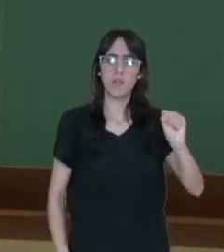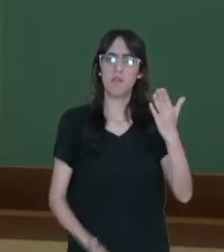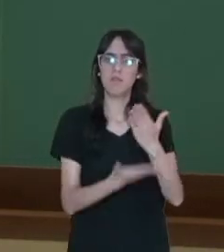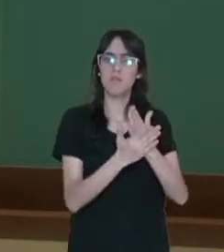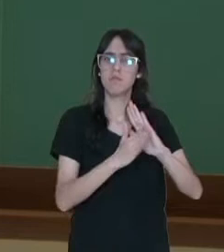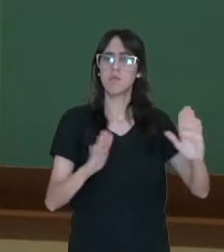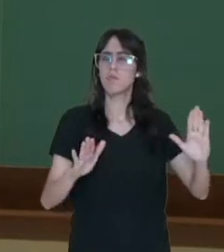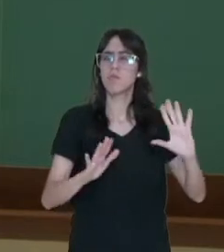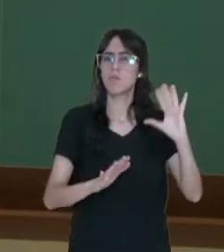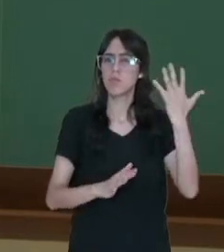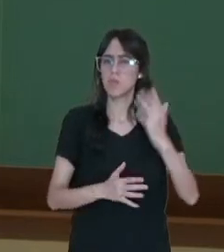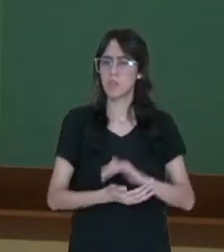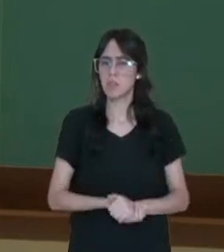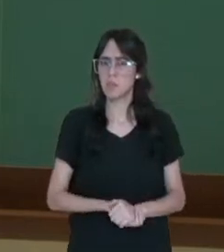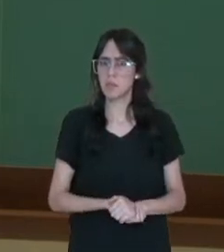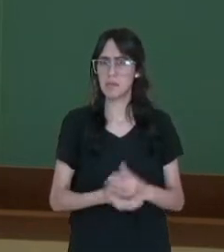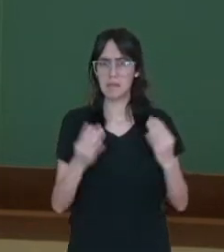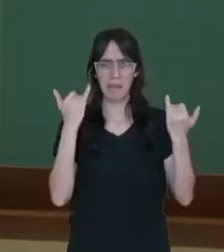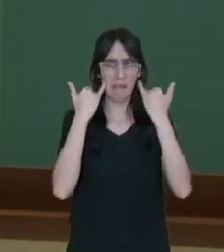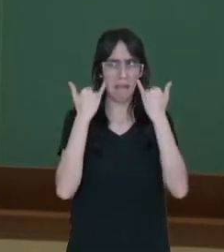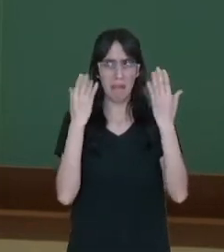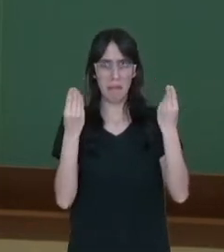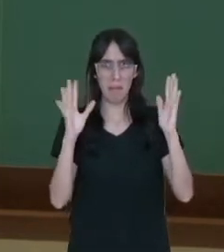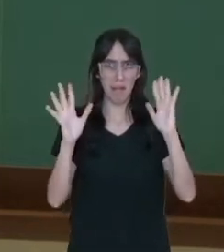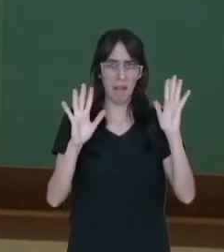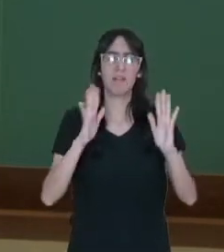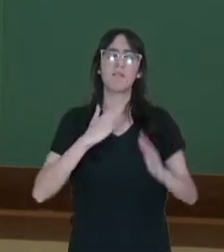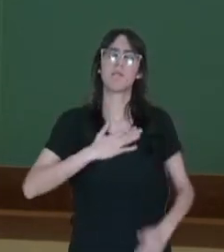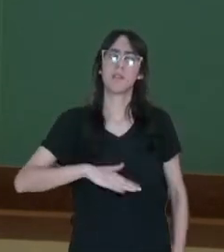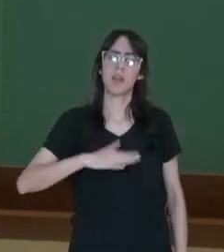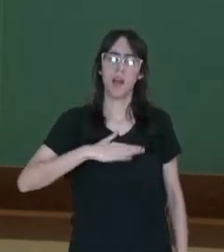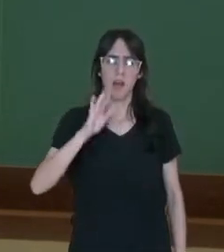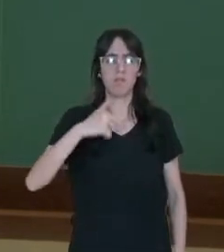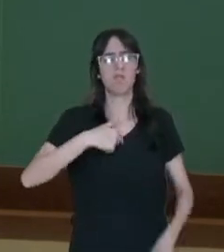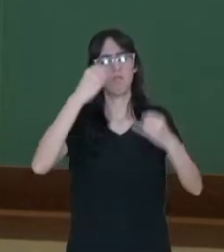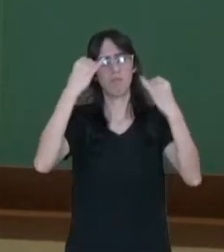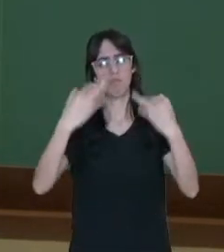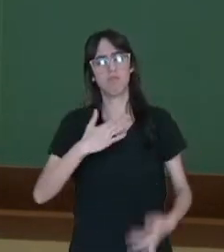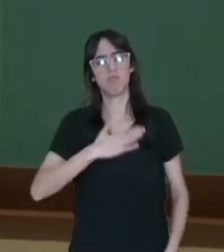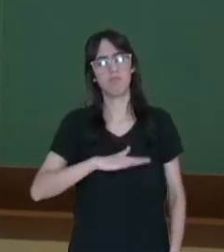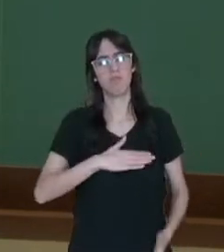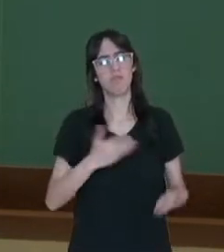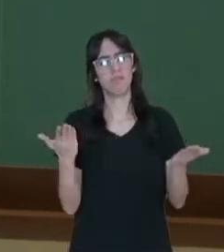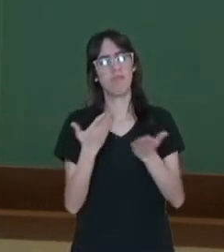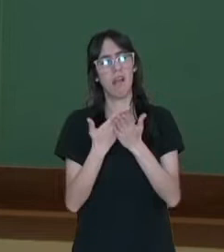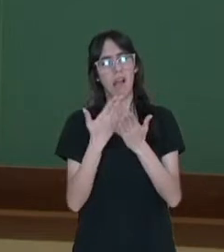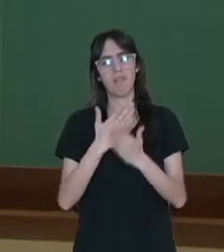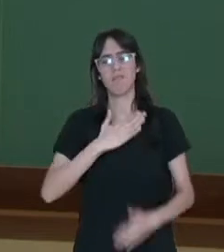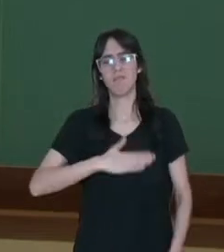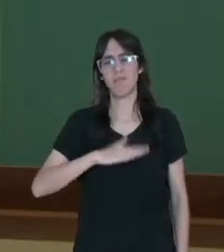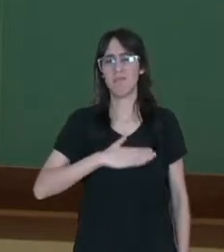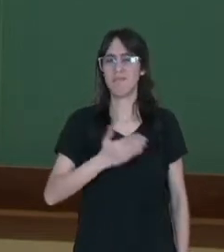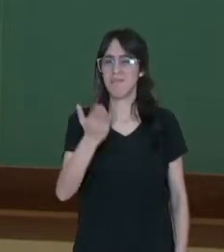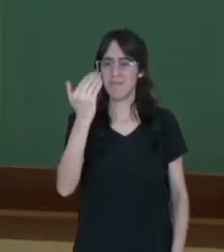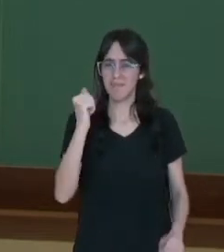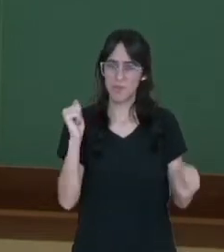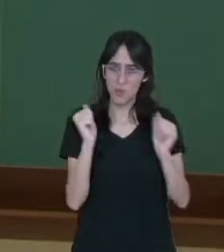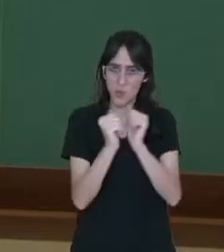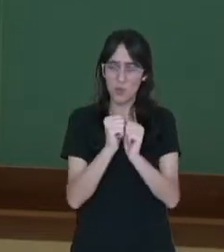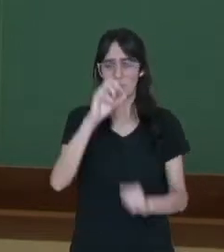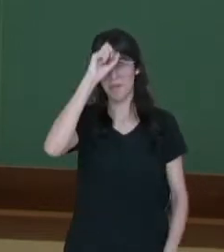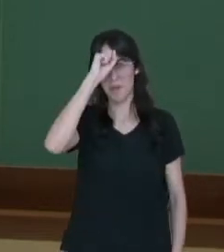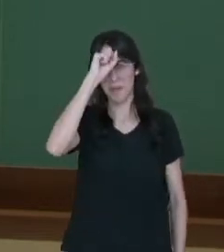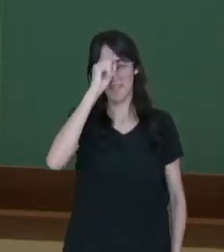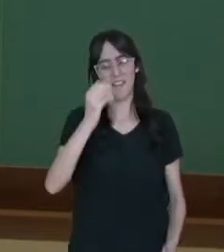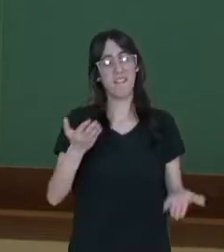leste europeu. Muita informação? Calma, vamos conversar aos poucos nesta nossa aula. Vem com a gente, vem animado